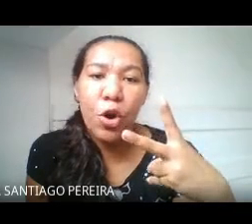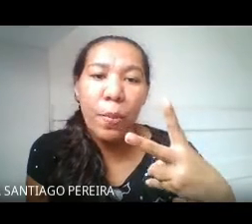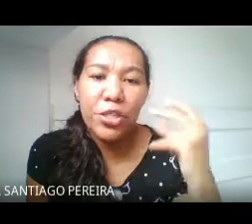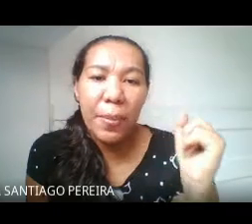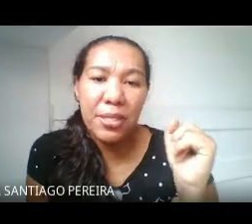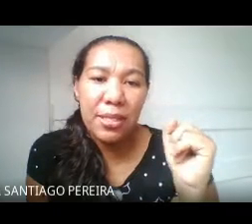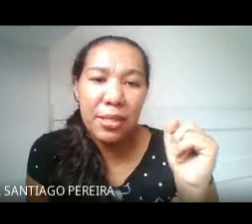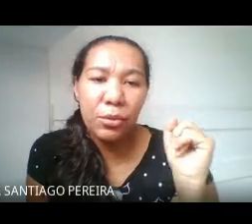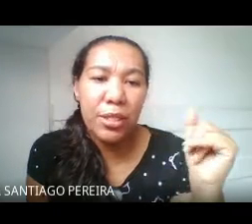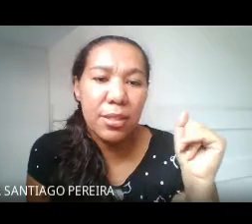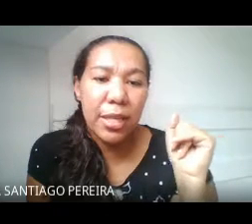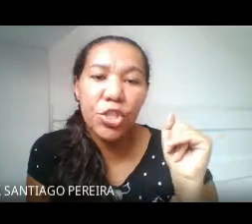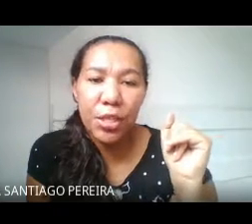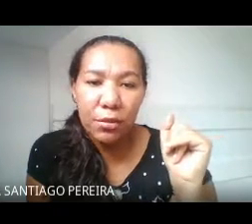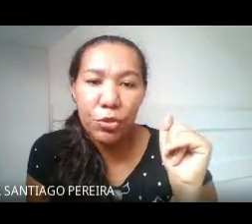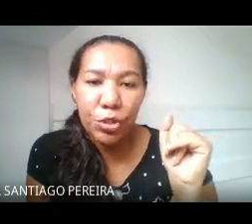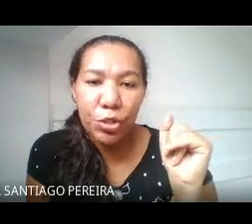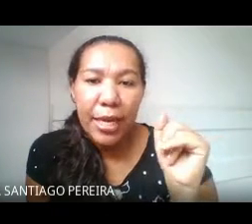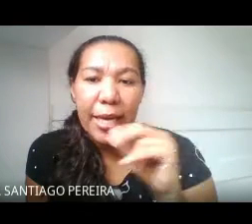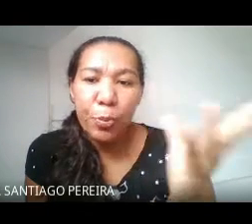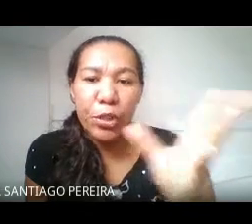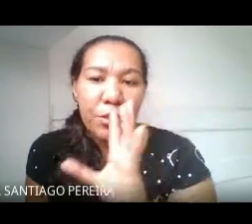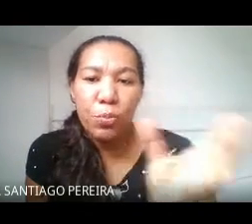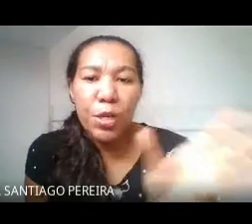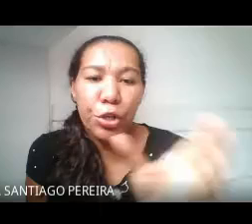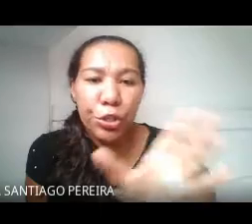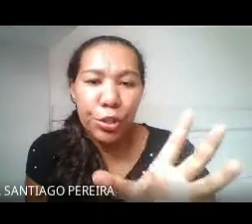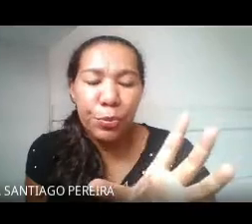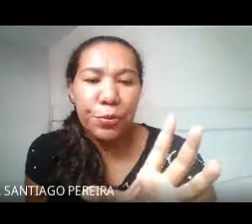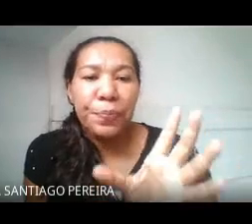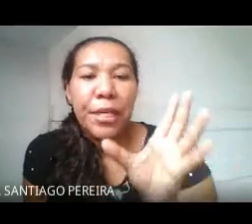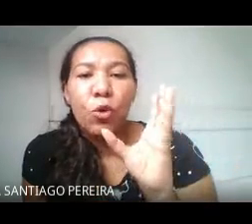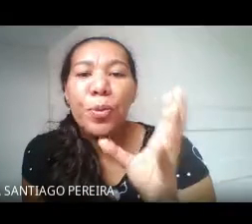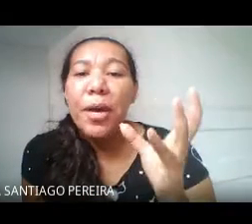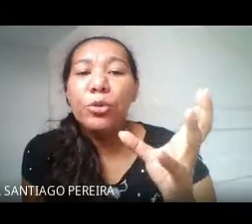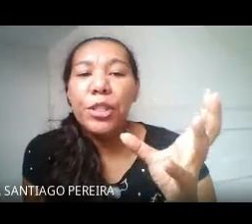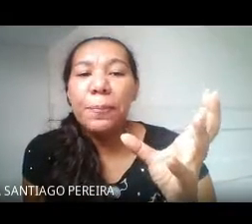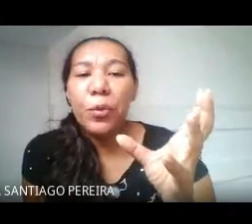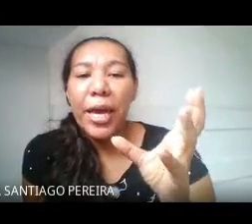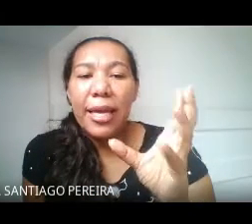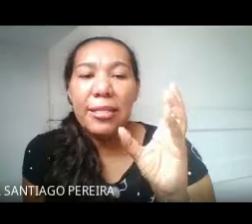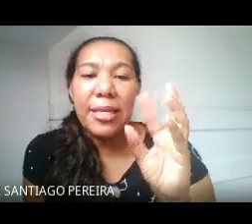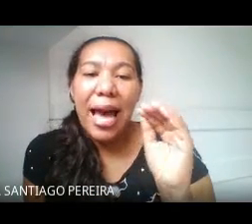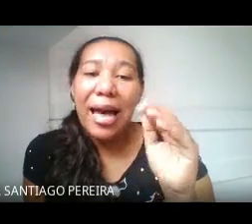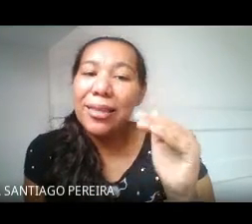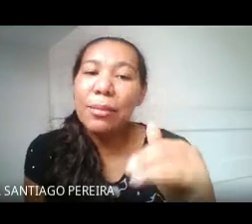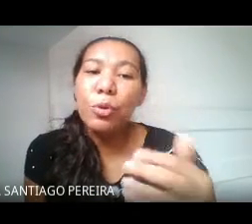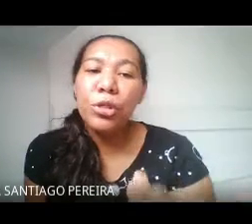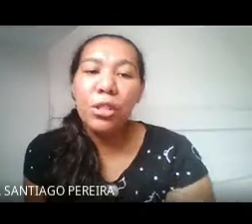duas formas de apresentação desses adjetivos. Eles podem assumir dois tipos. O primeiro tipo é ele